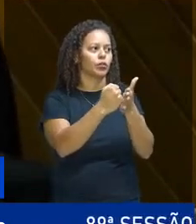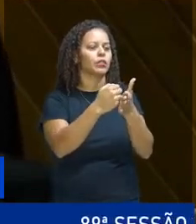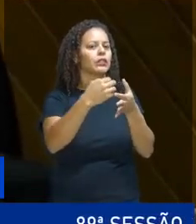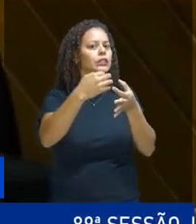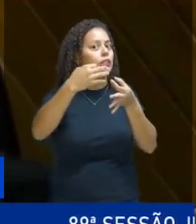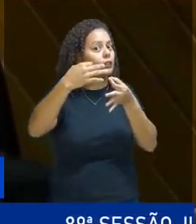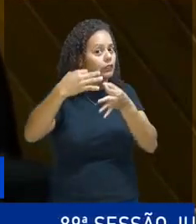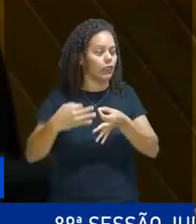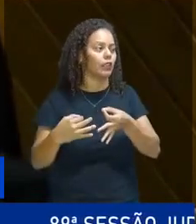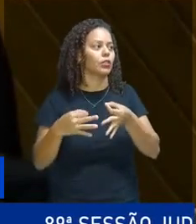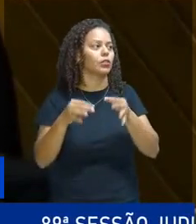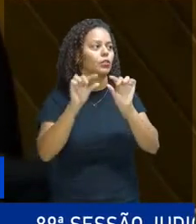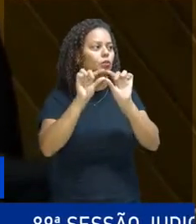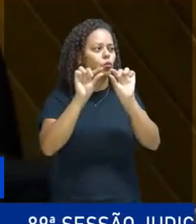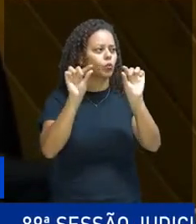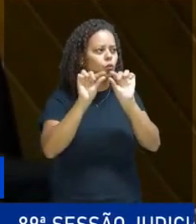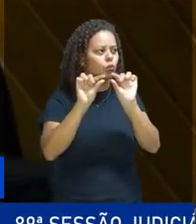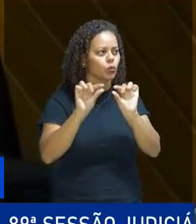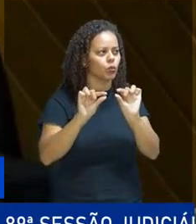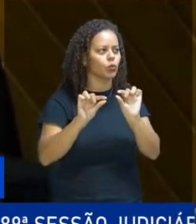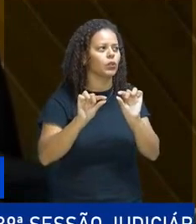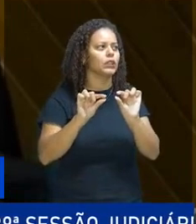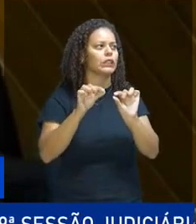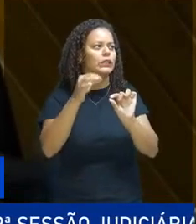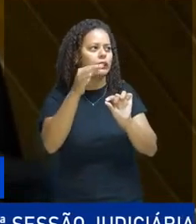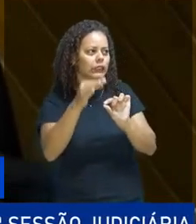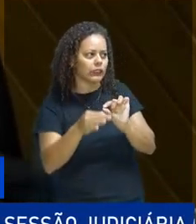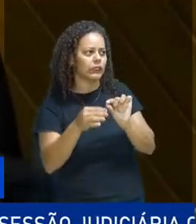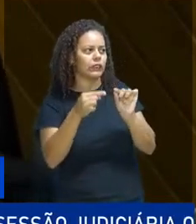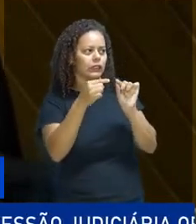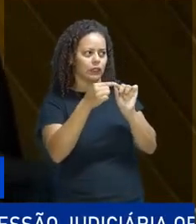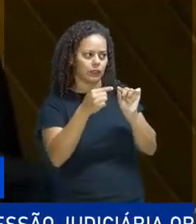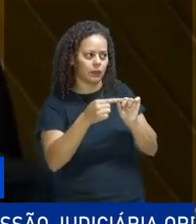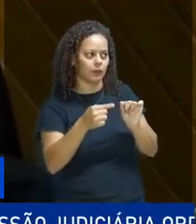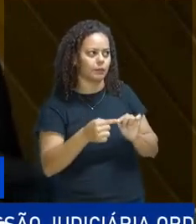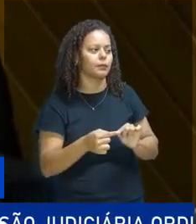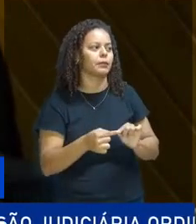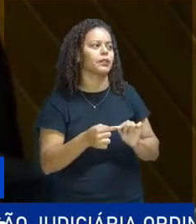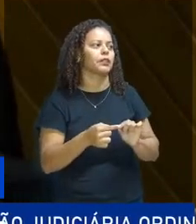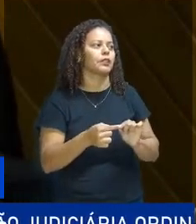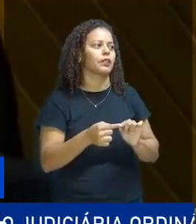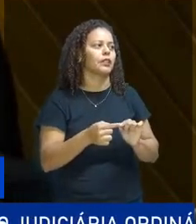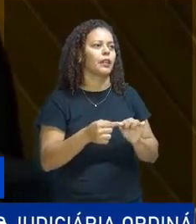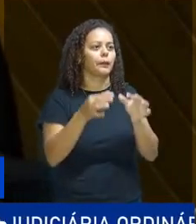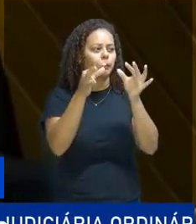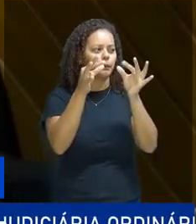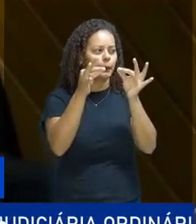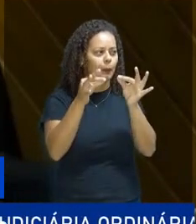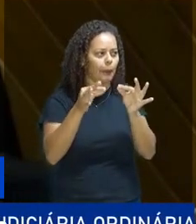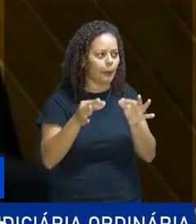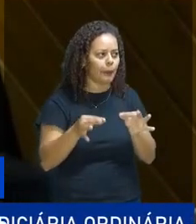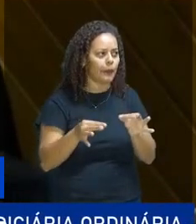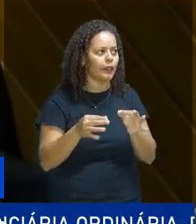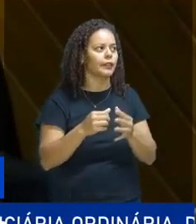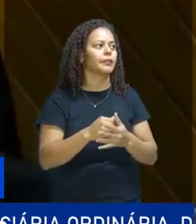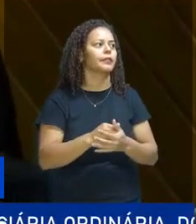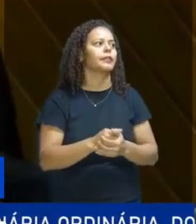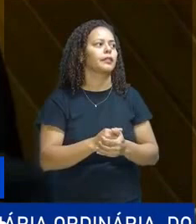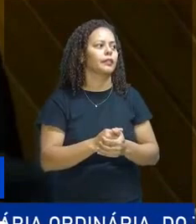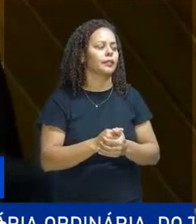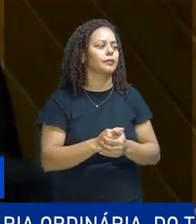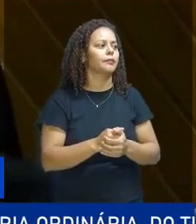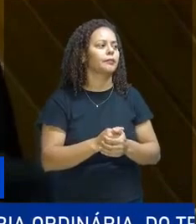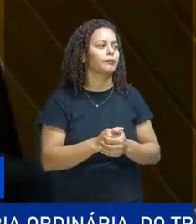representam um negócio jurídico real, mas apenas atestam formalmente a ocorrência